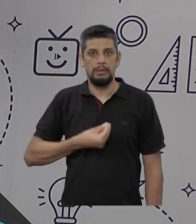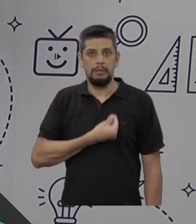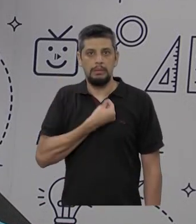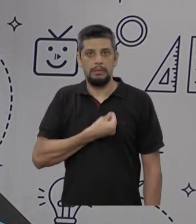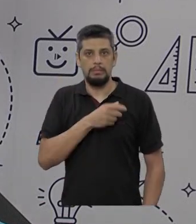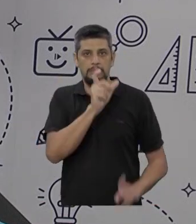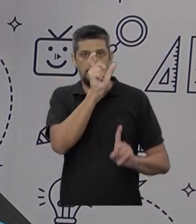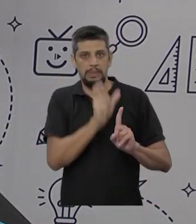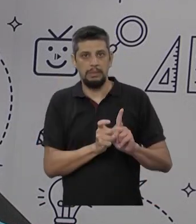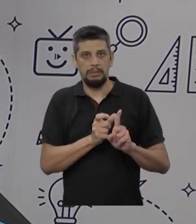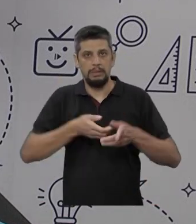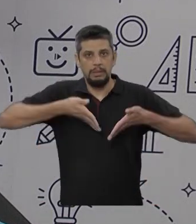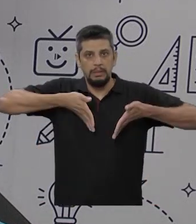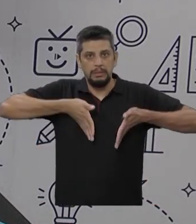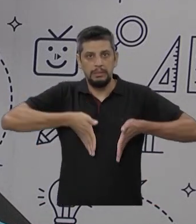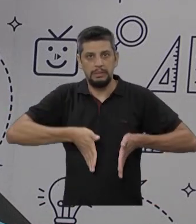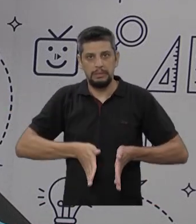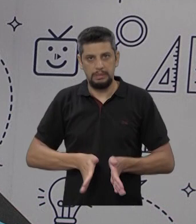Biografia.